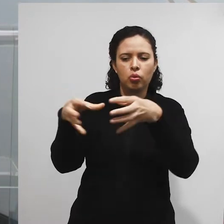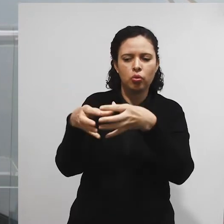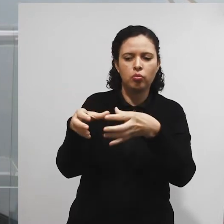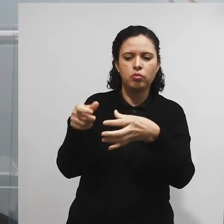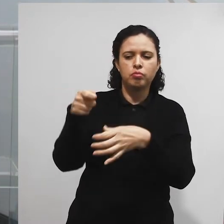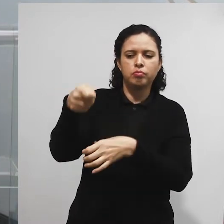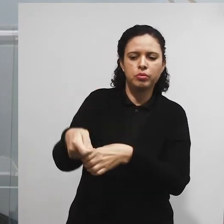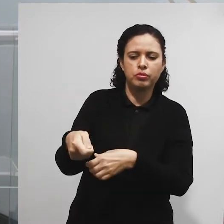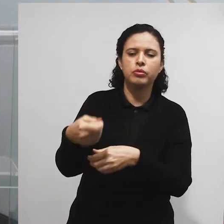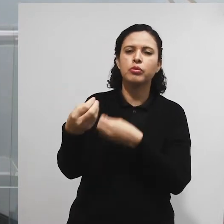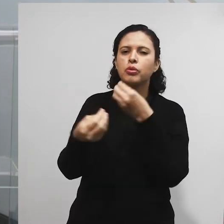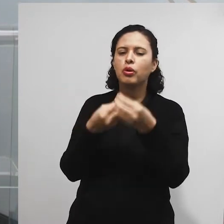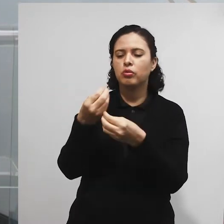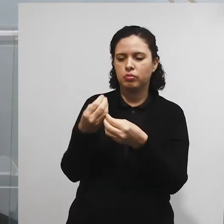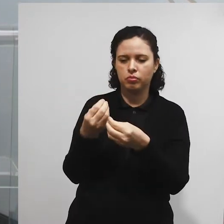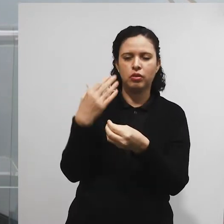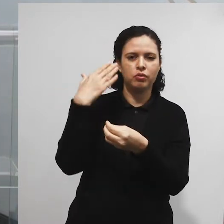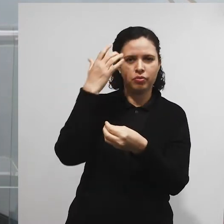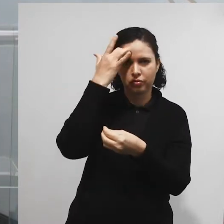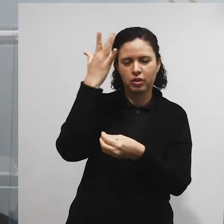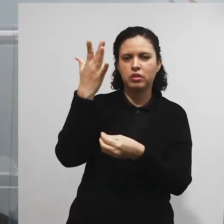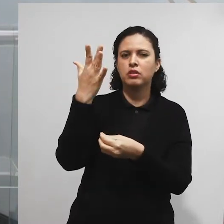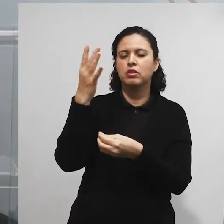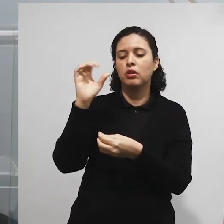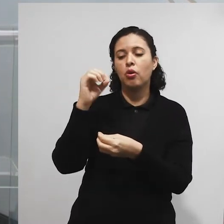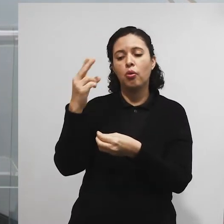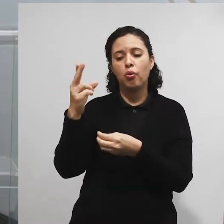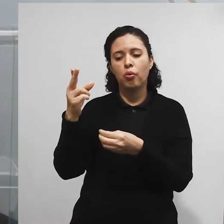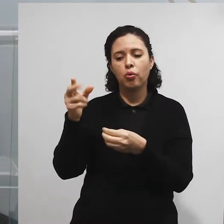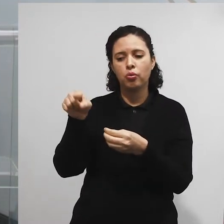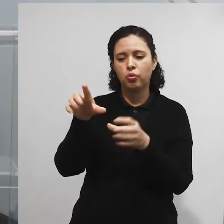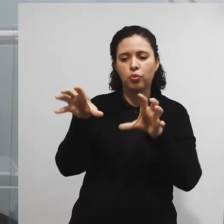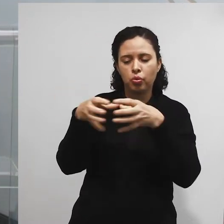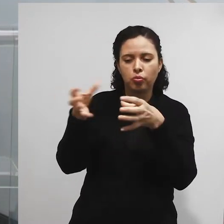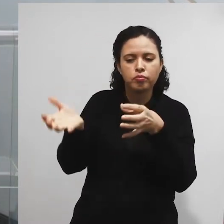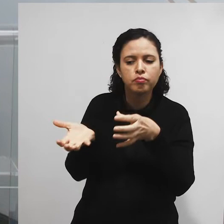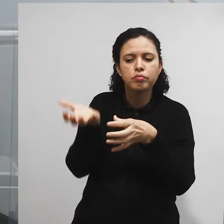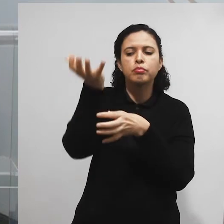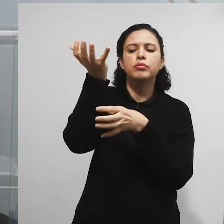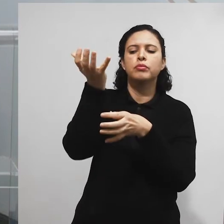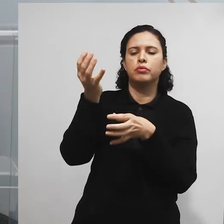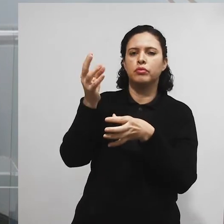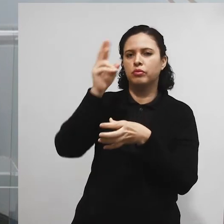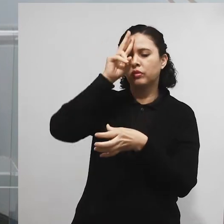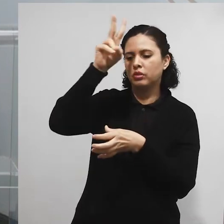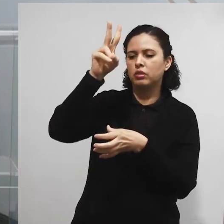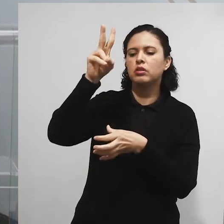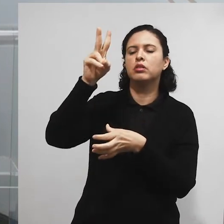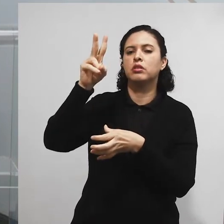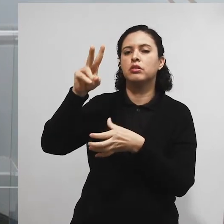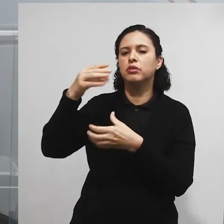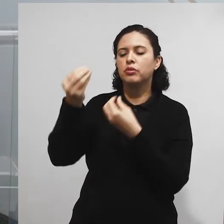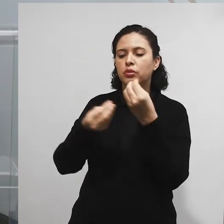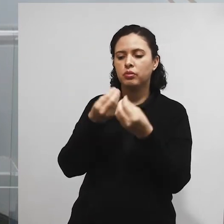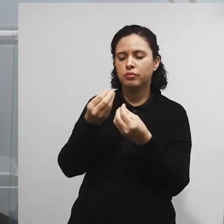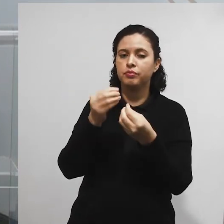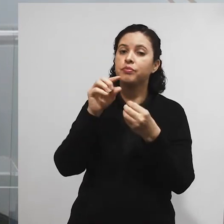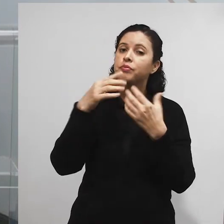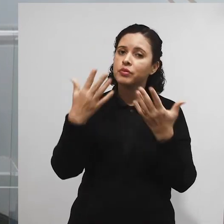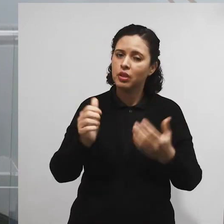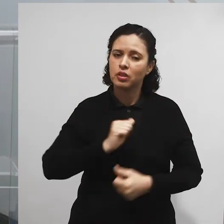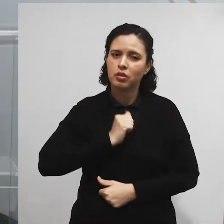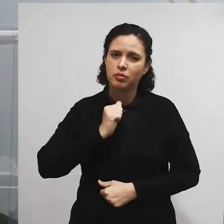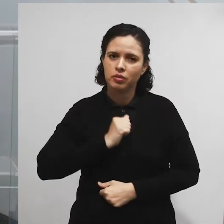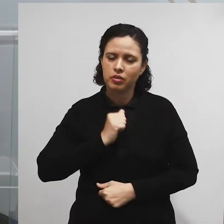você dominar um grupo ou é fácil você fortalecer um grupo. Então, o conhecimento antropológico ele pode ser visto como